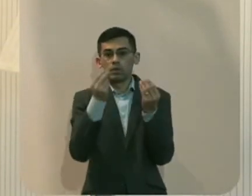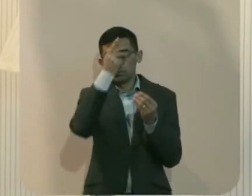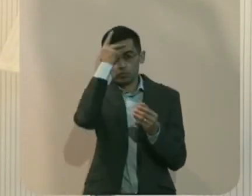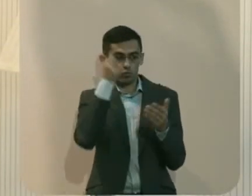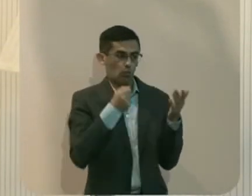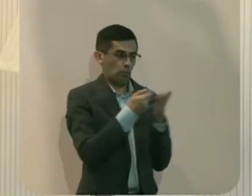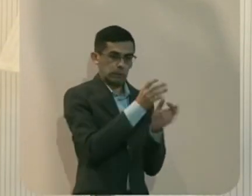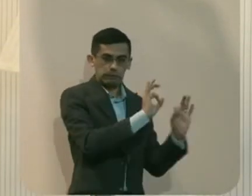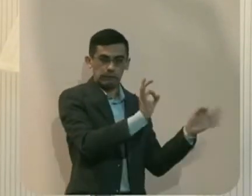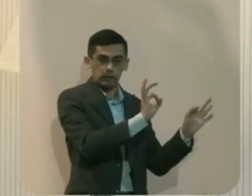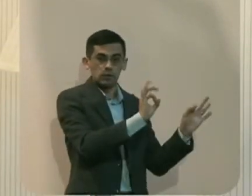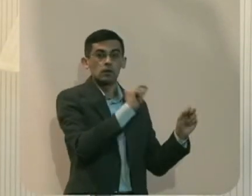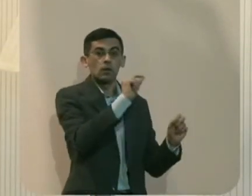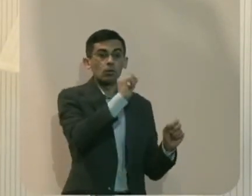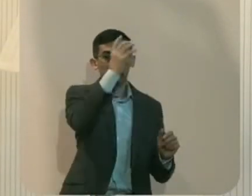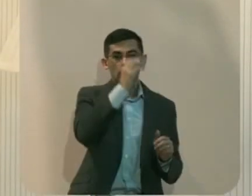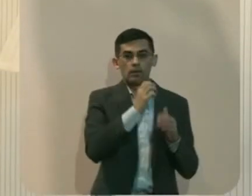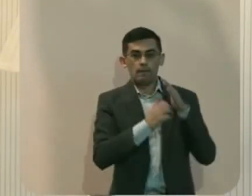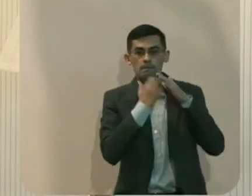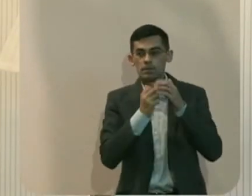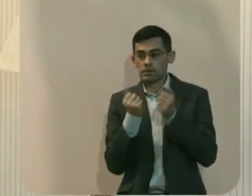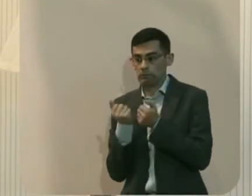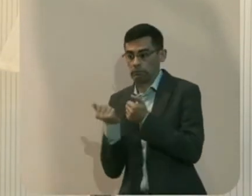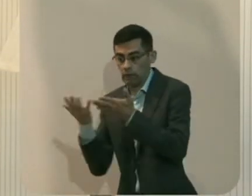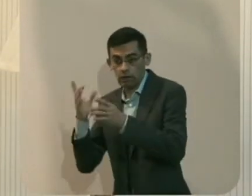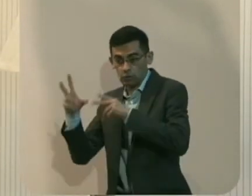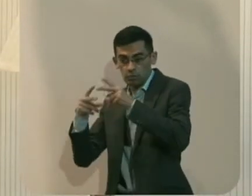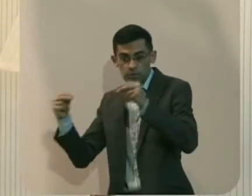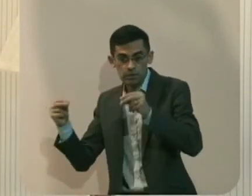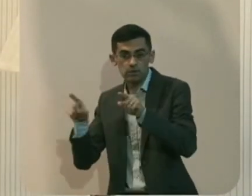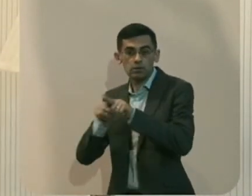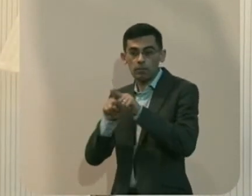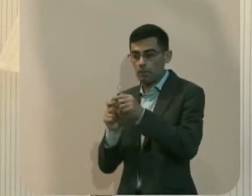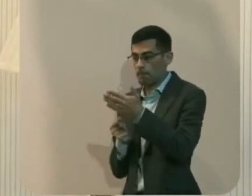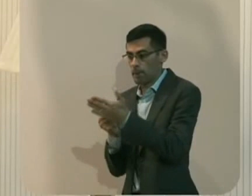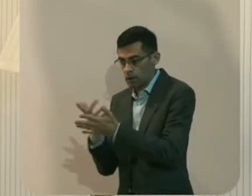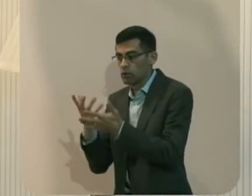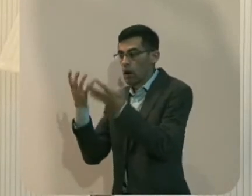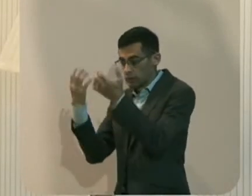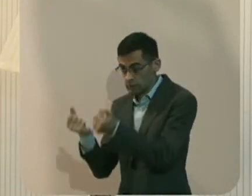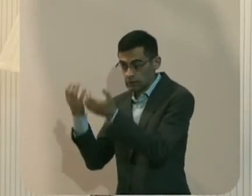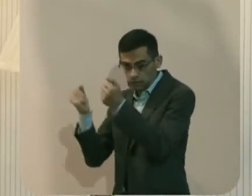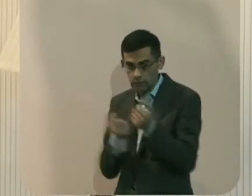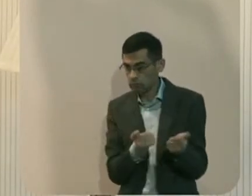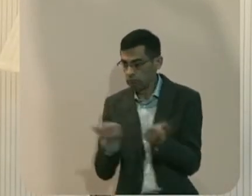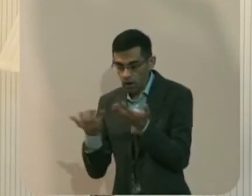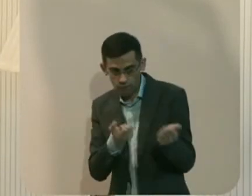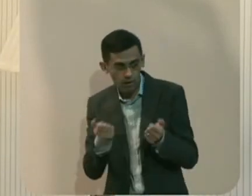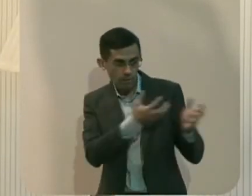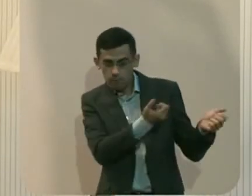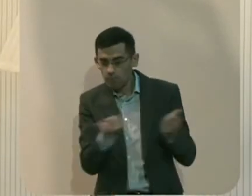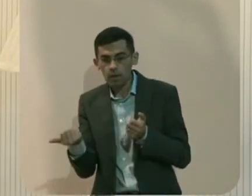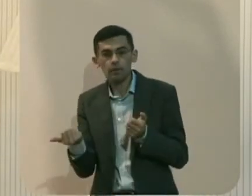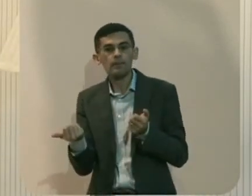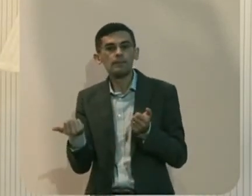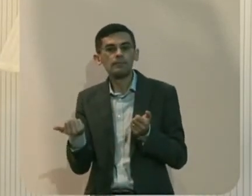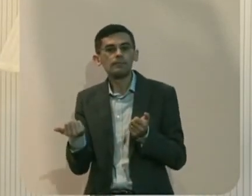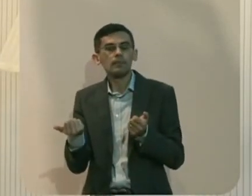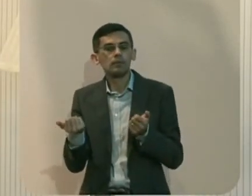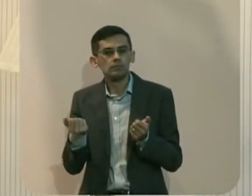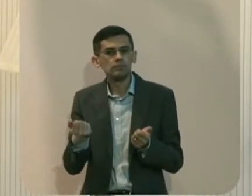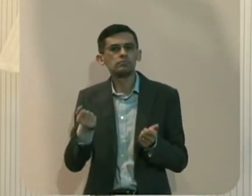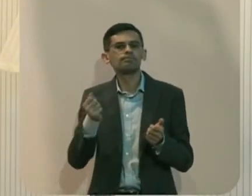estava comprando, que eles estavam não só dando de presente o petróleo, mas estavam pagando para você levar embora o petróleo